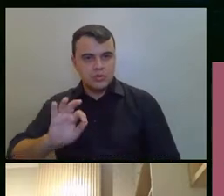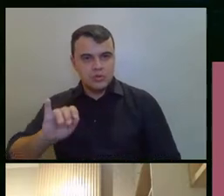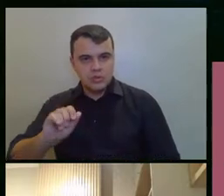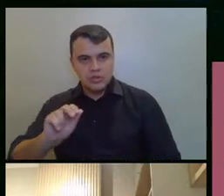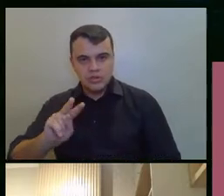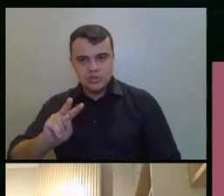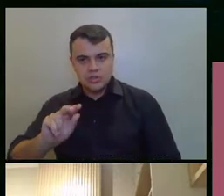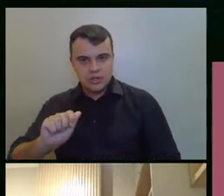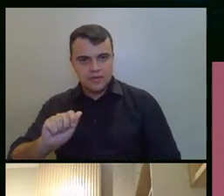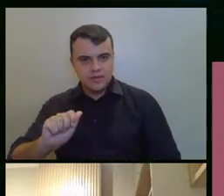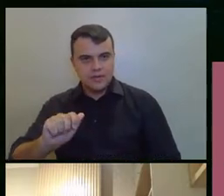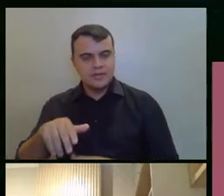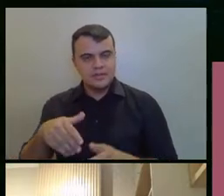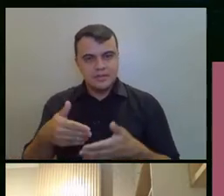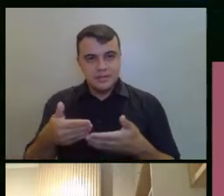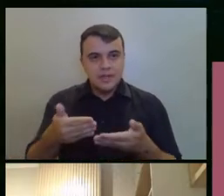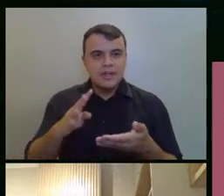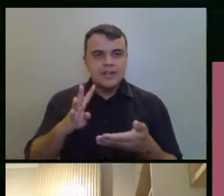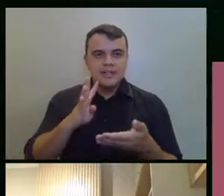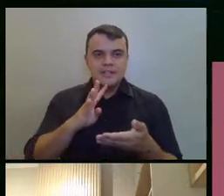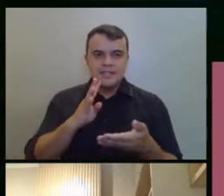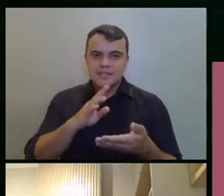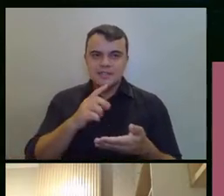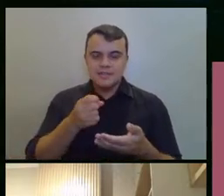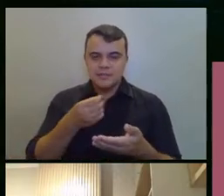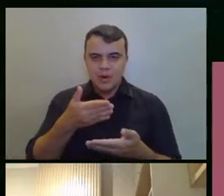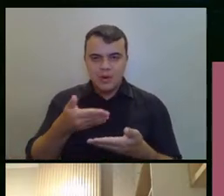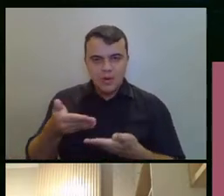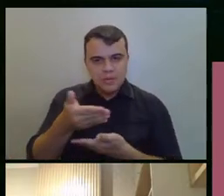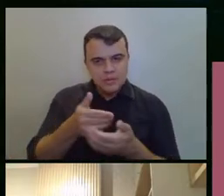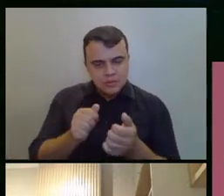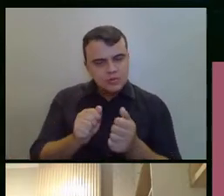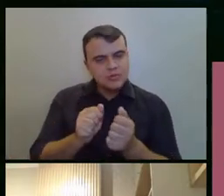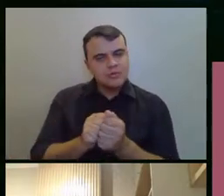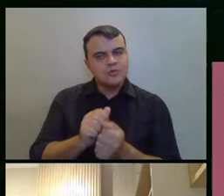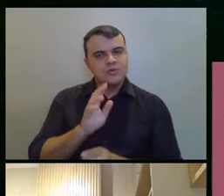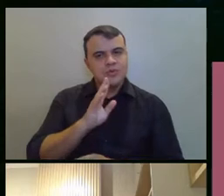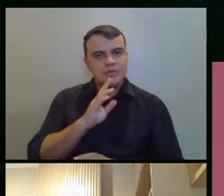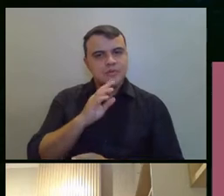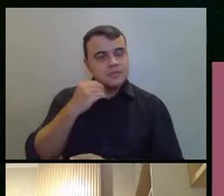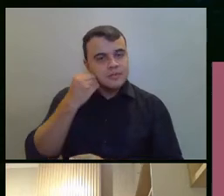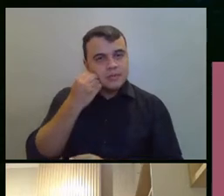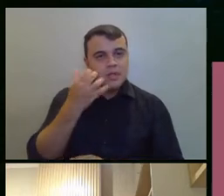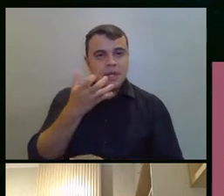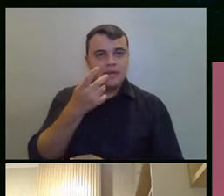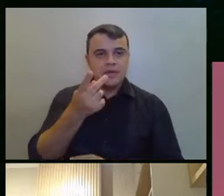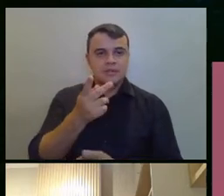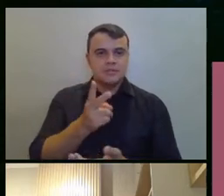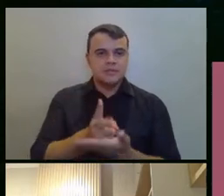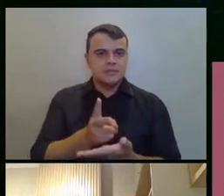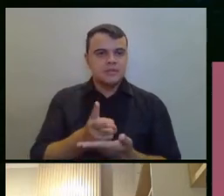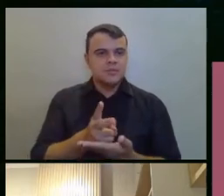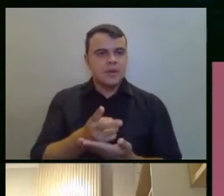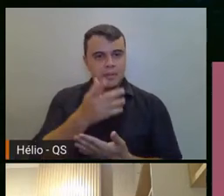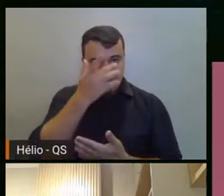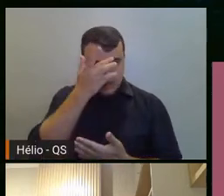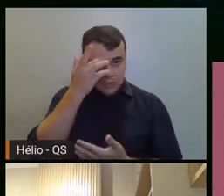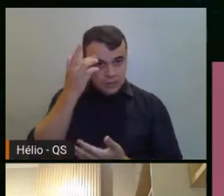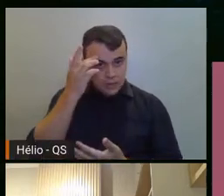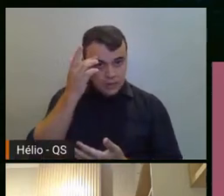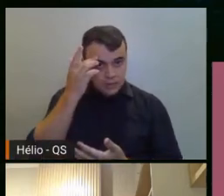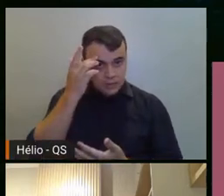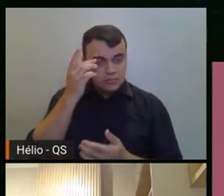Dill então Putz sensacional eles Valeu por compartilhar aí é esse tipo de experiência que a gente fala né galera tipo de pessoas que